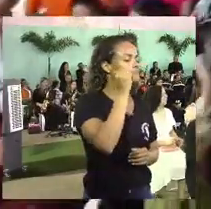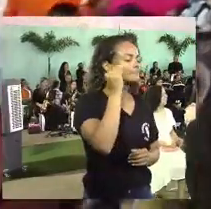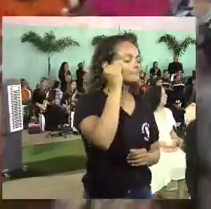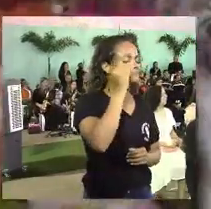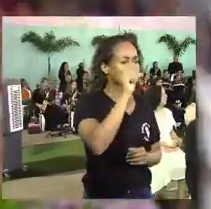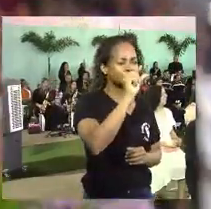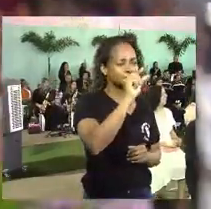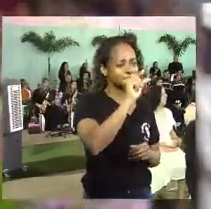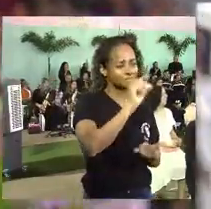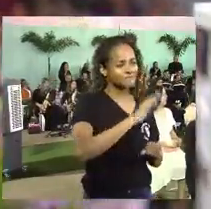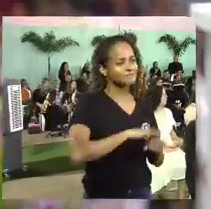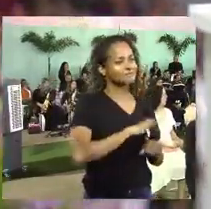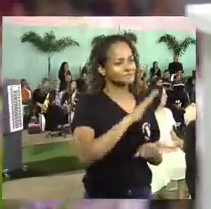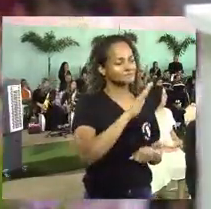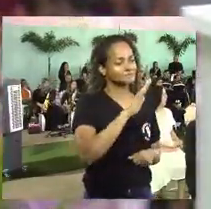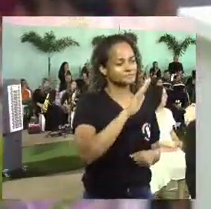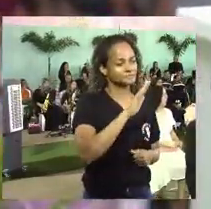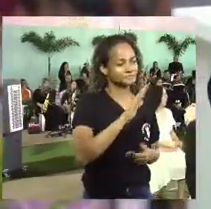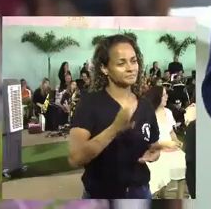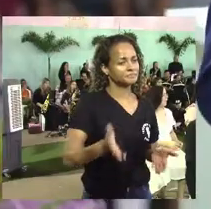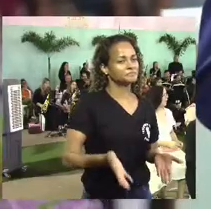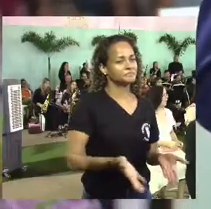um pouco